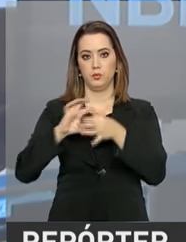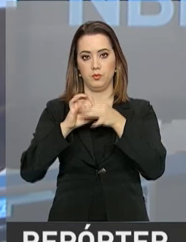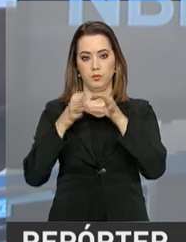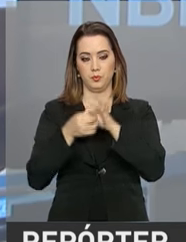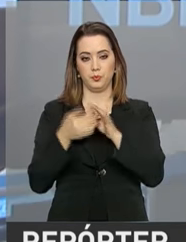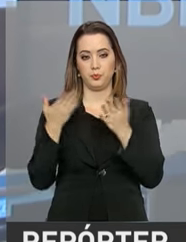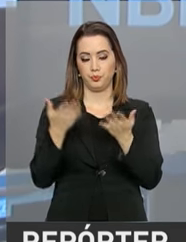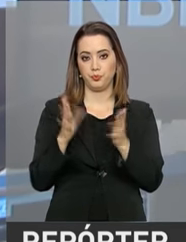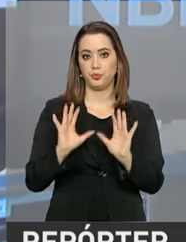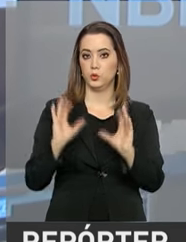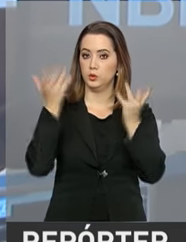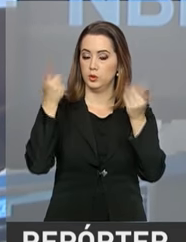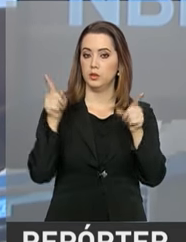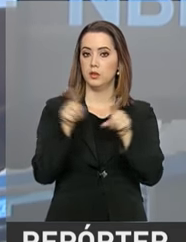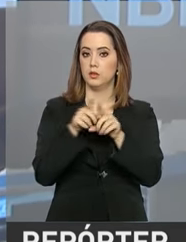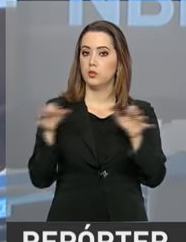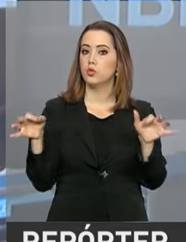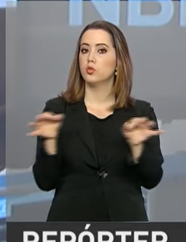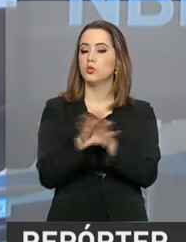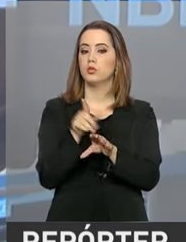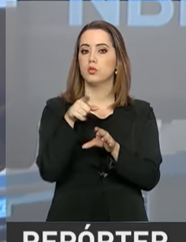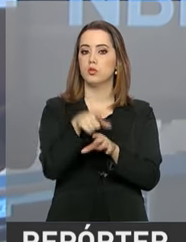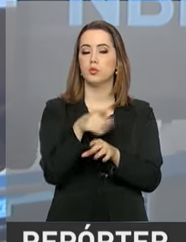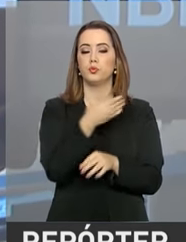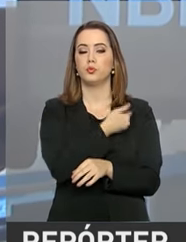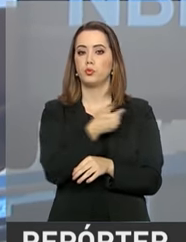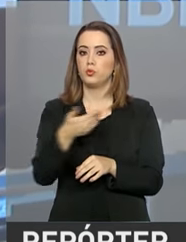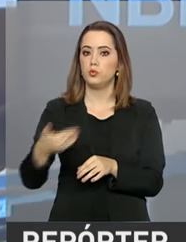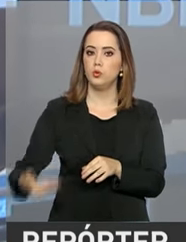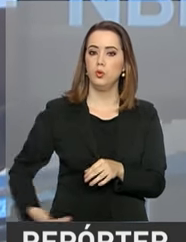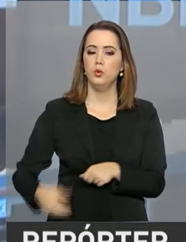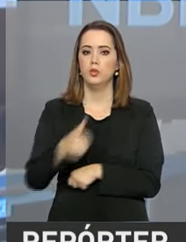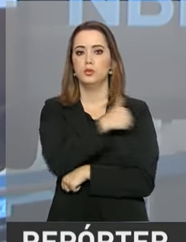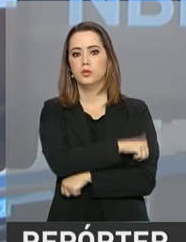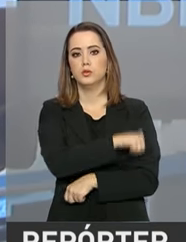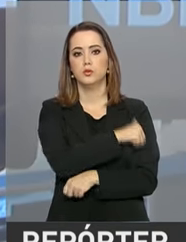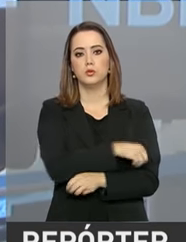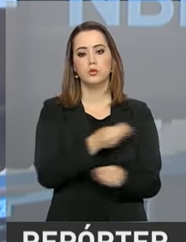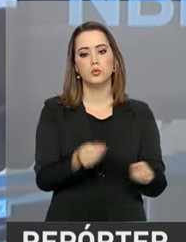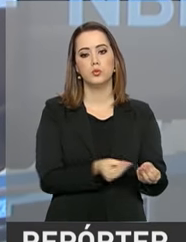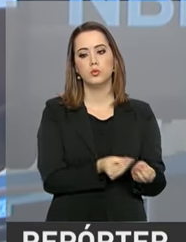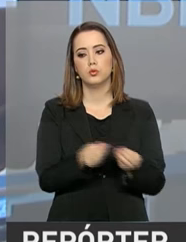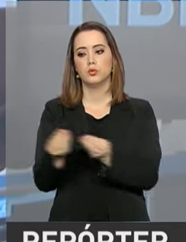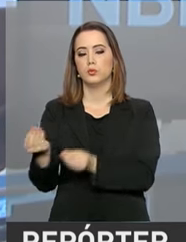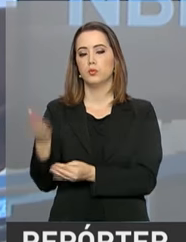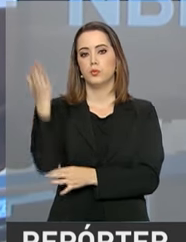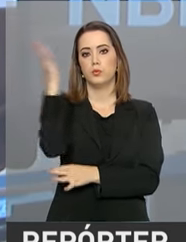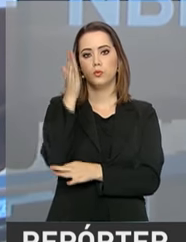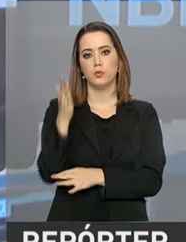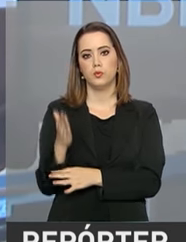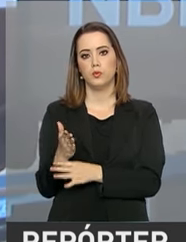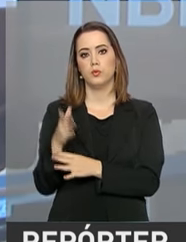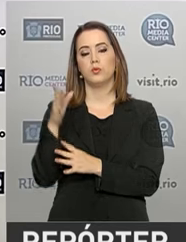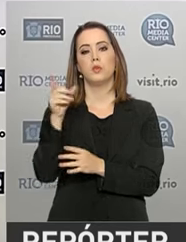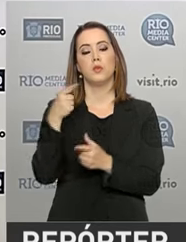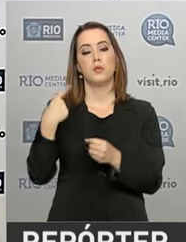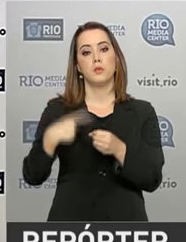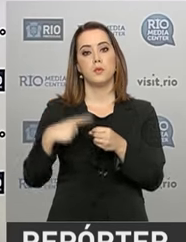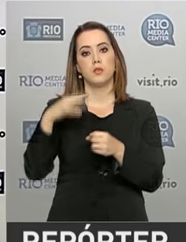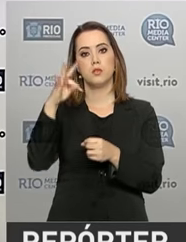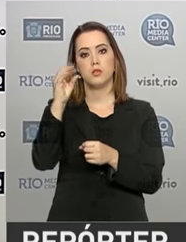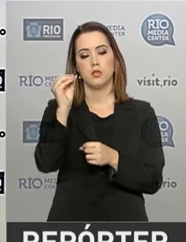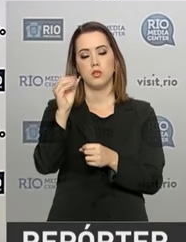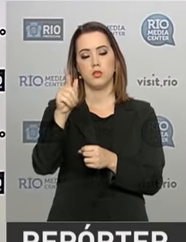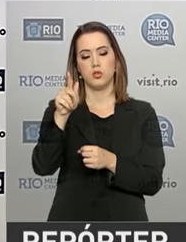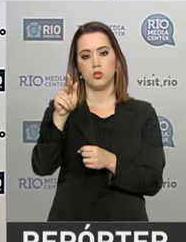Bandeira Olímpica para a Governadora de Tóquio cidade que vai sediar os próximos jogos em 2020